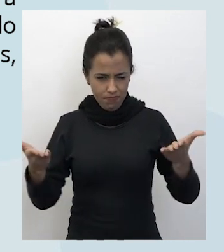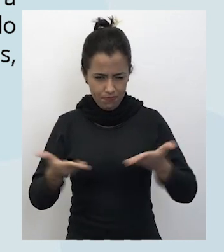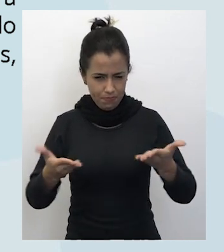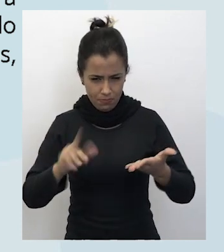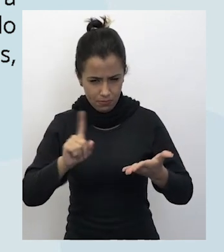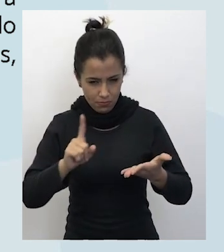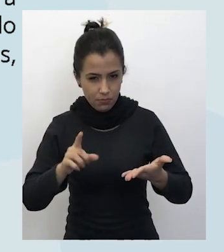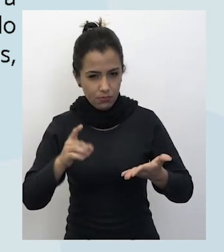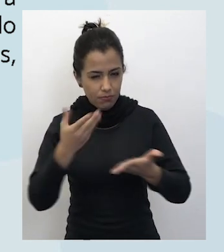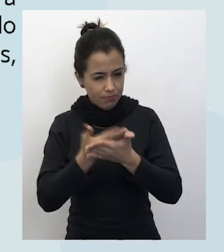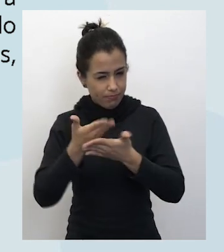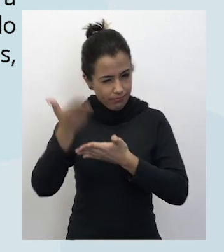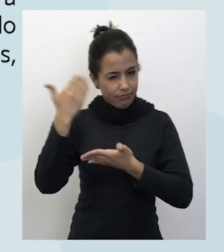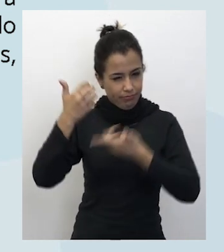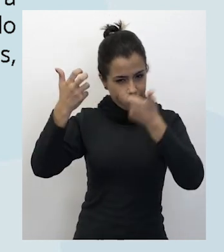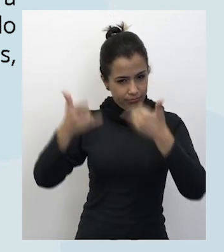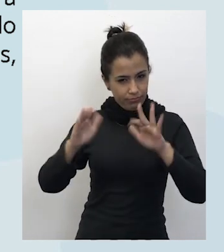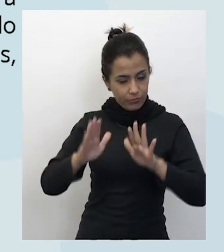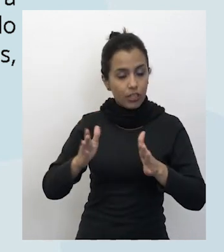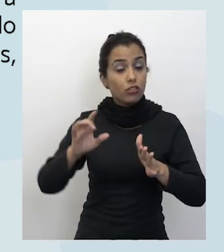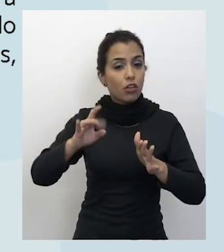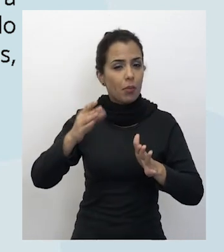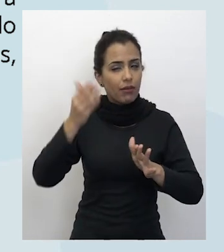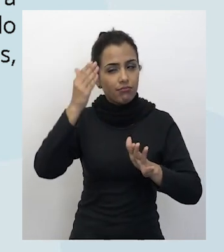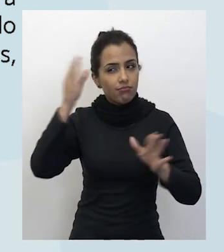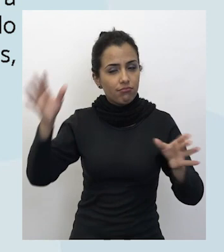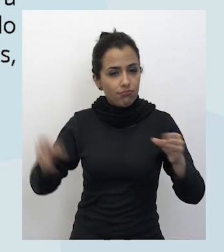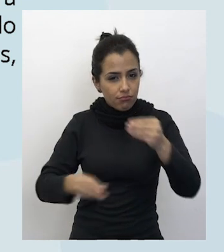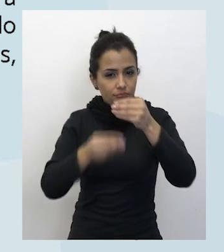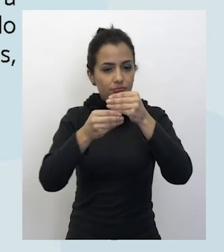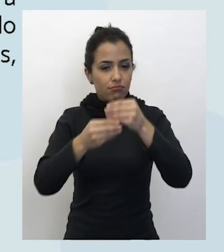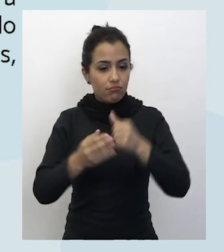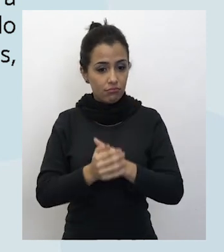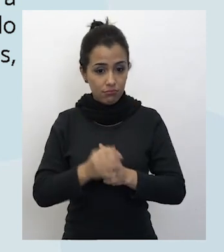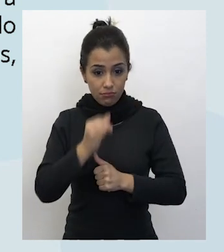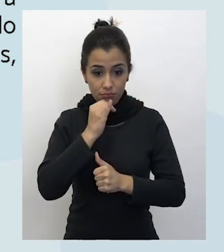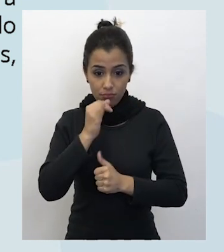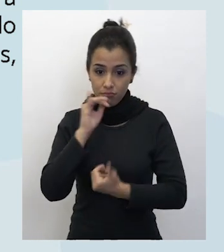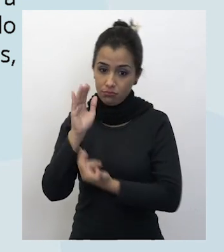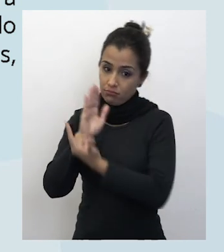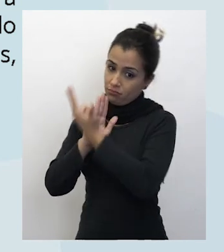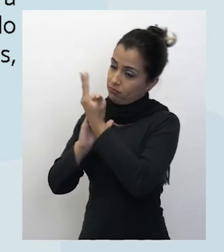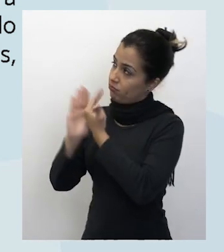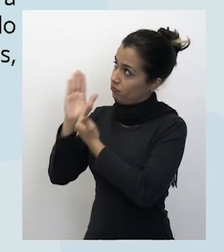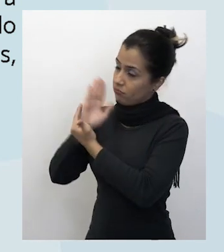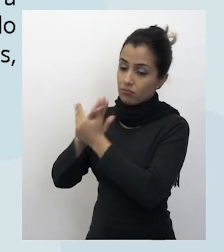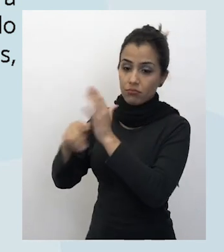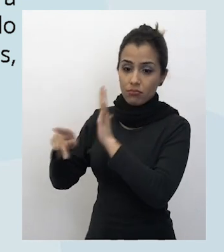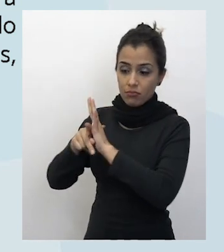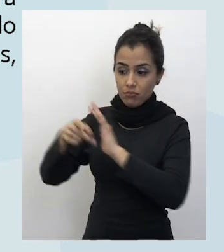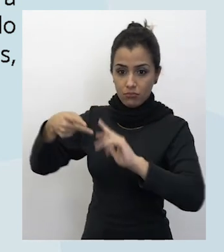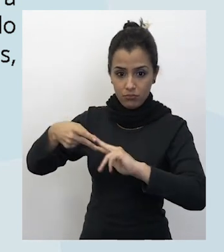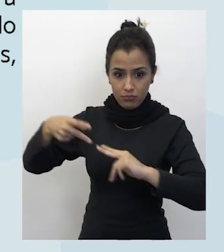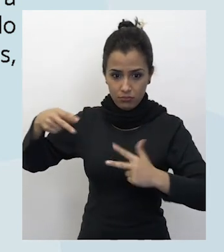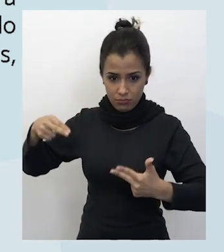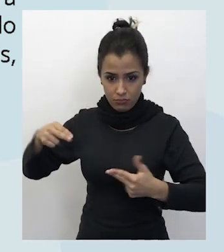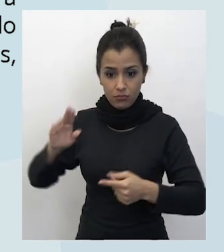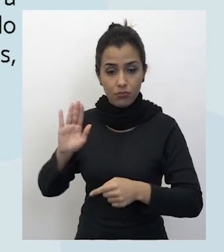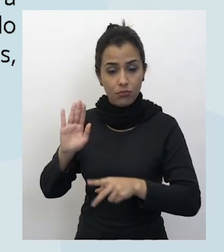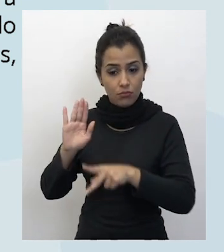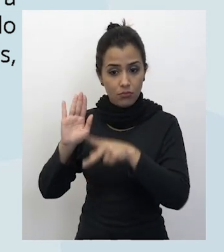mas não é isso que importa agora. Tá? Então tá aí, ó, um recorte de uma fita de DNA pode representar um gene que carregará